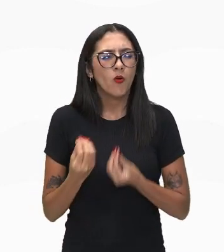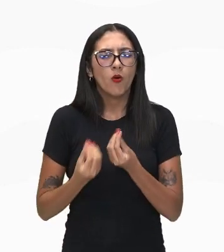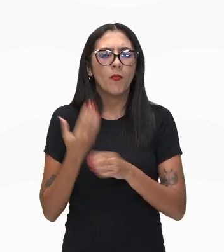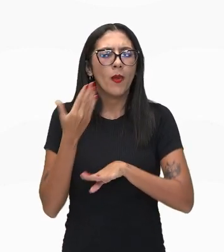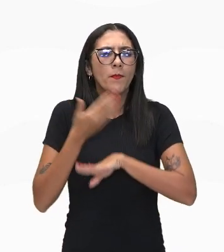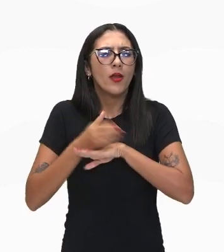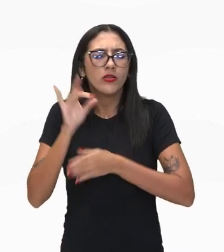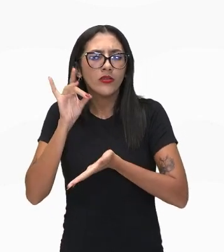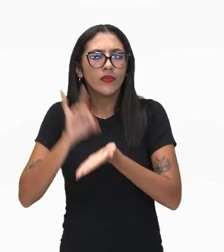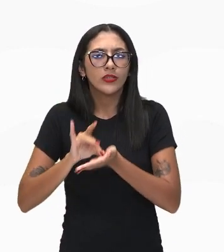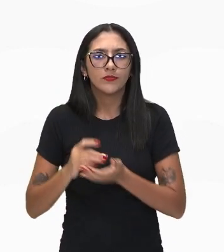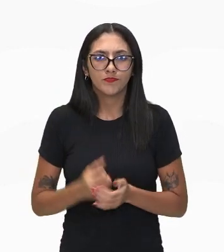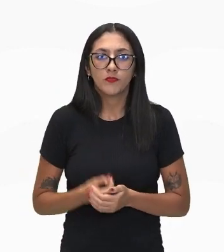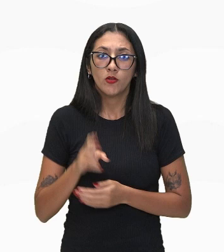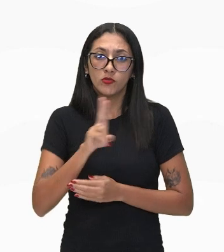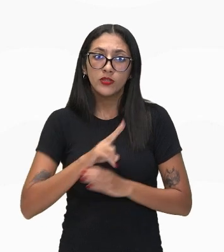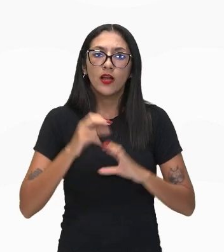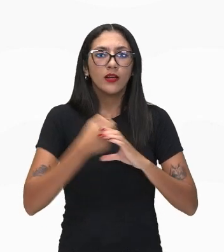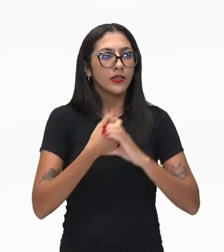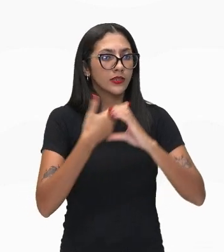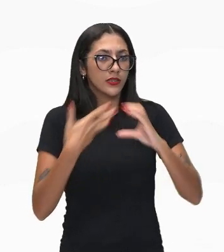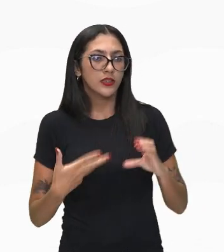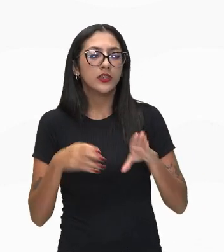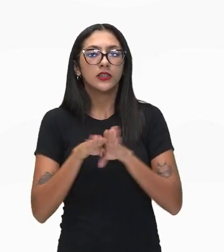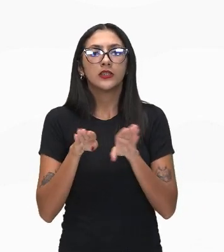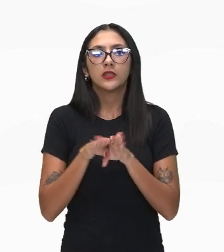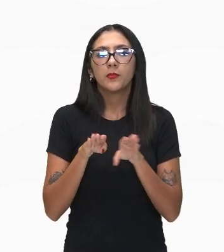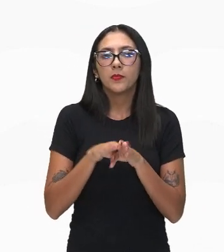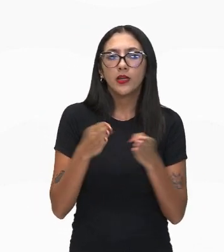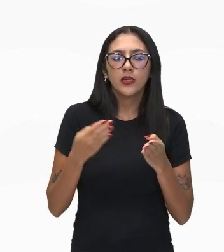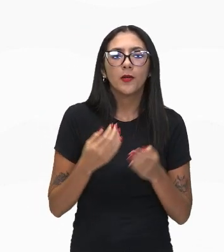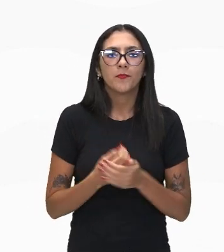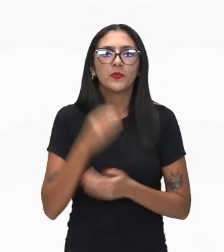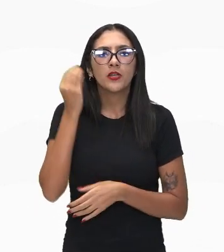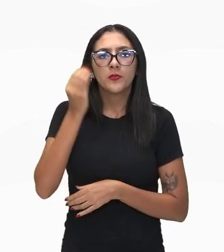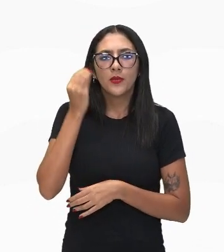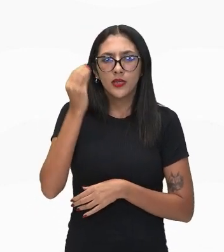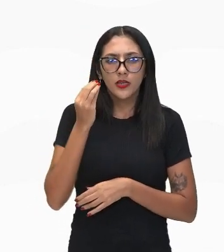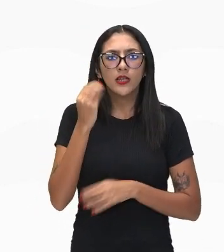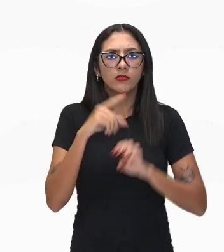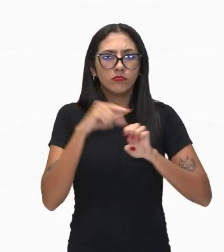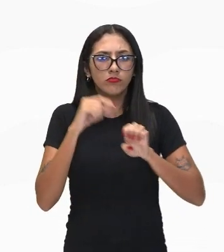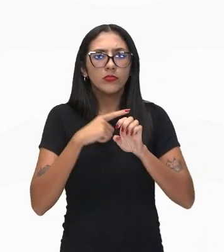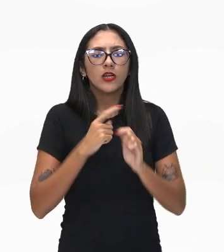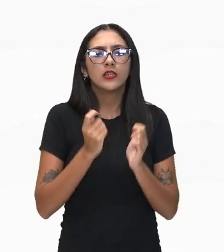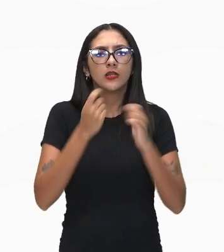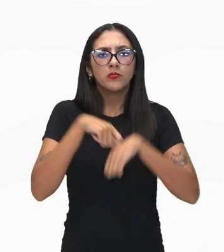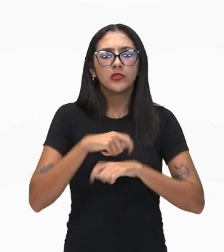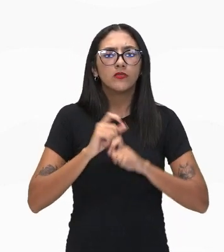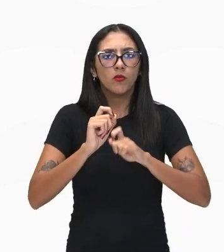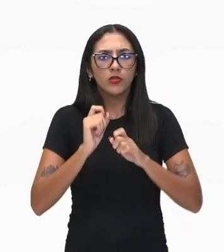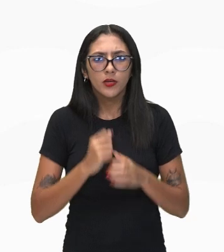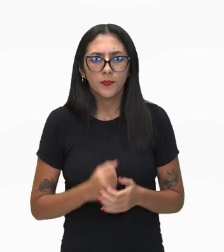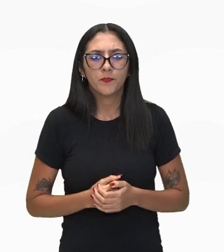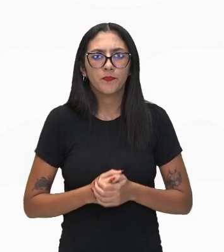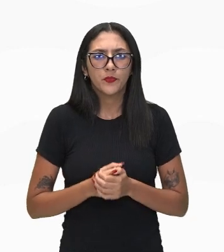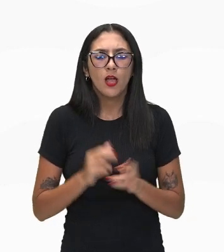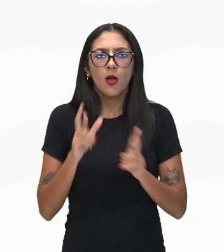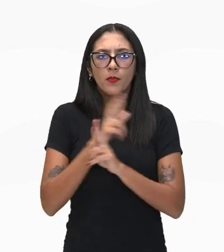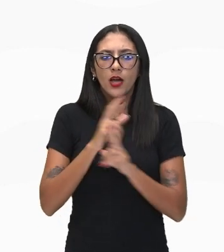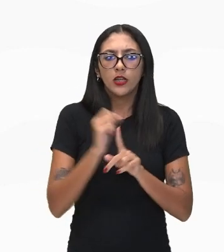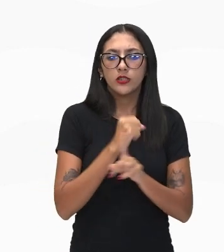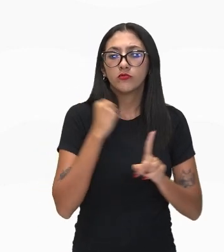as características e ferramentas do empreendedorismo para viabilizar um negócio de impacto